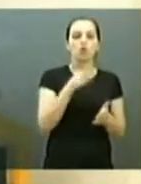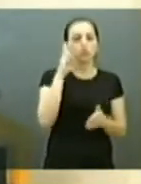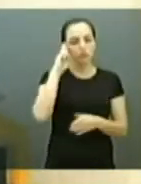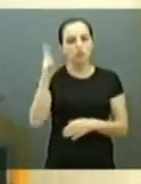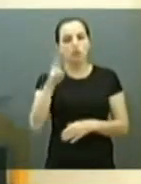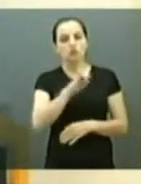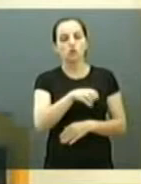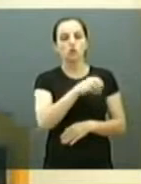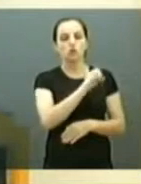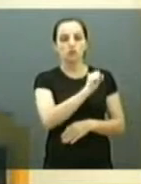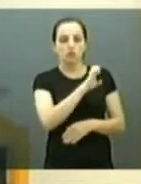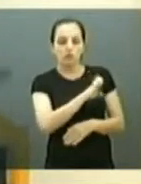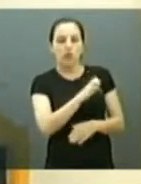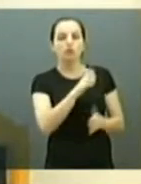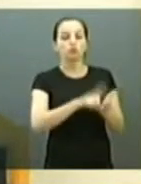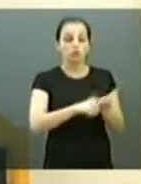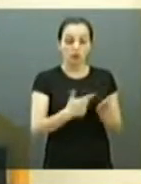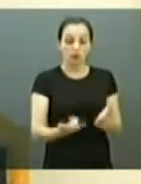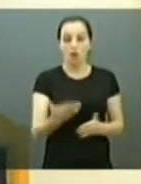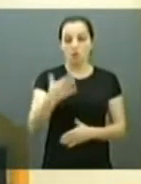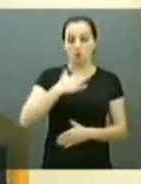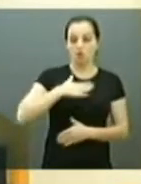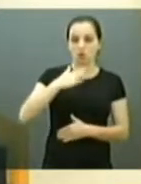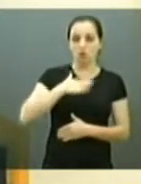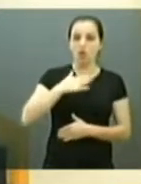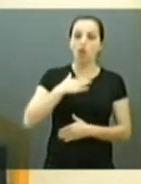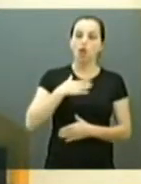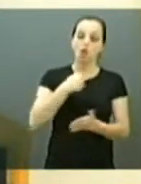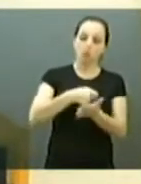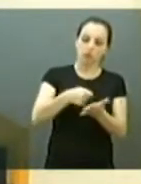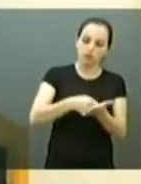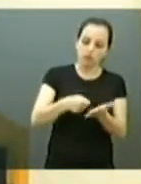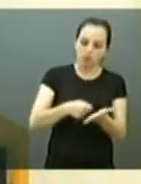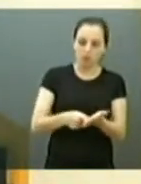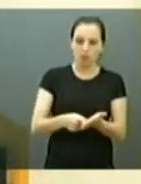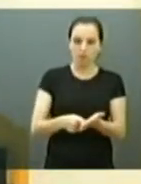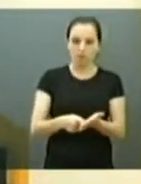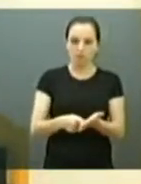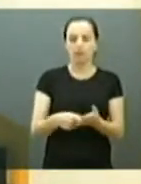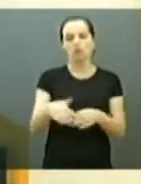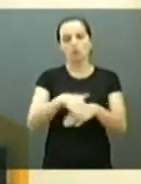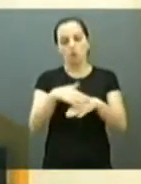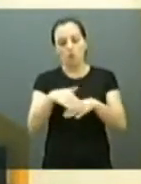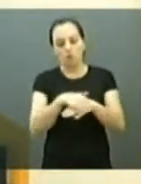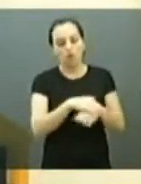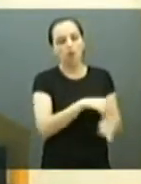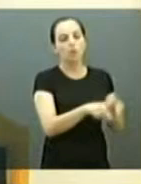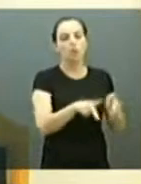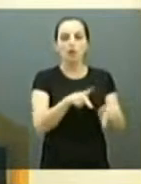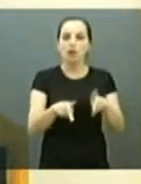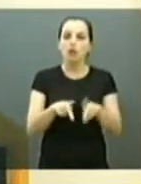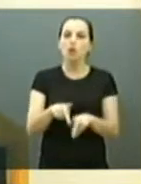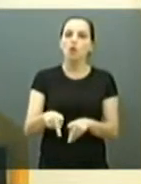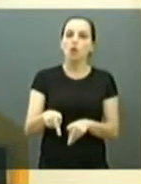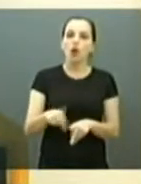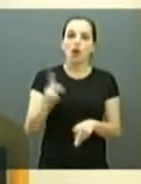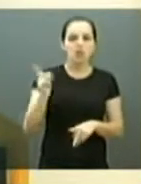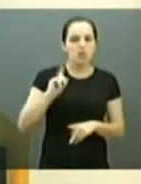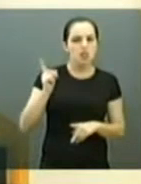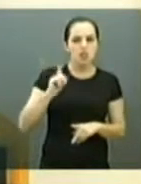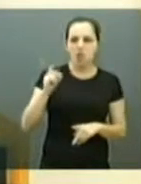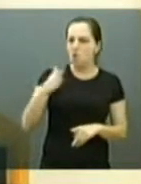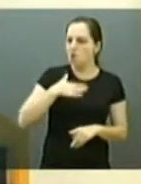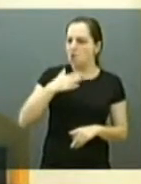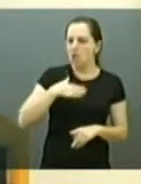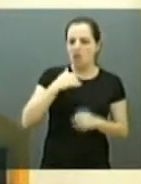do Imparcial, né, que eu havia assinado. Conversei com o presidente, que negou veementemente. Não